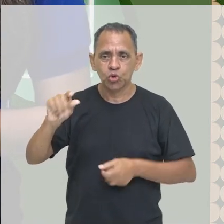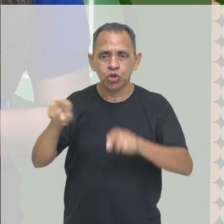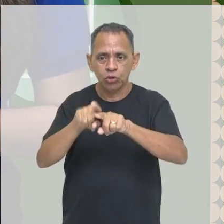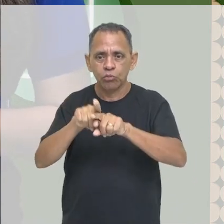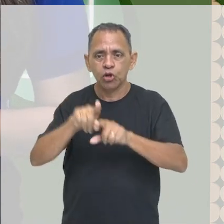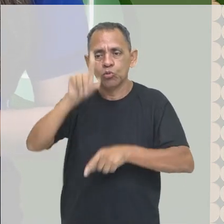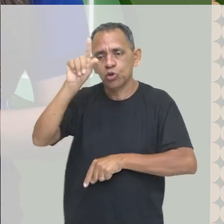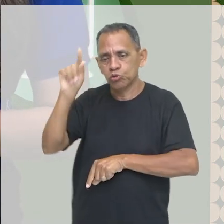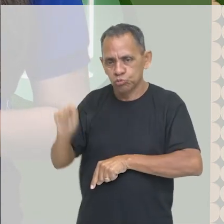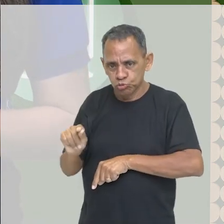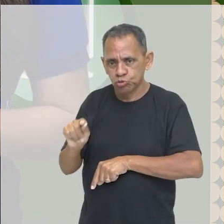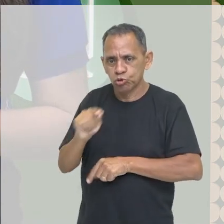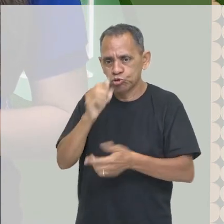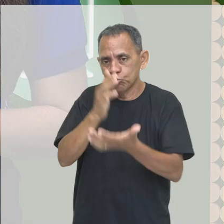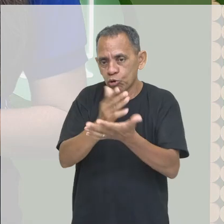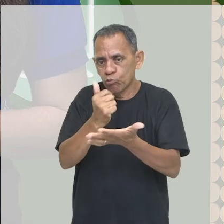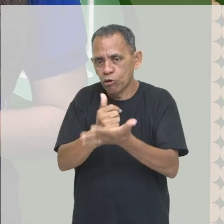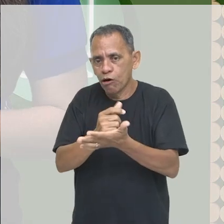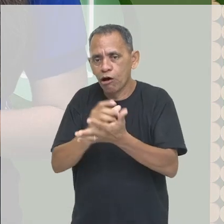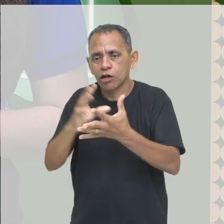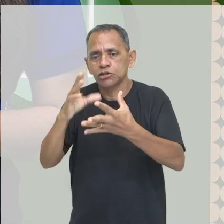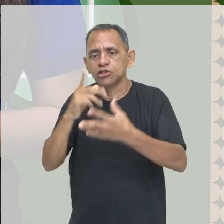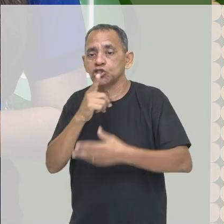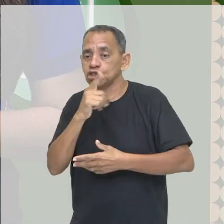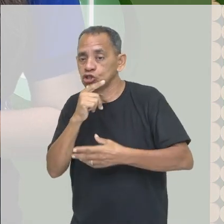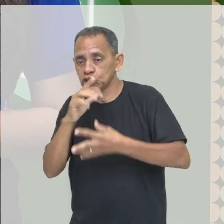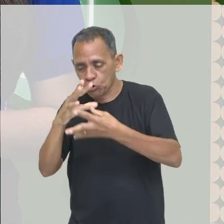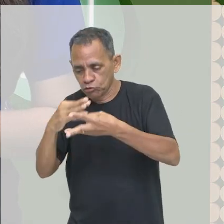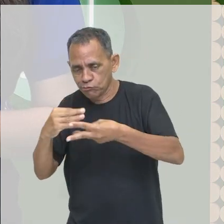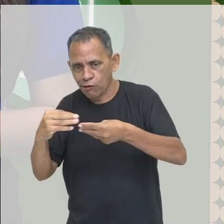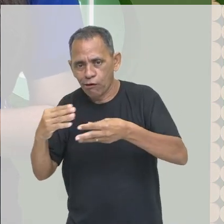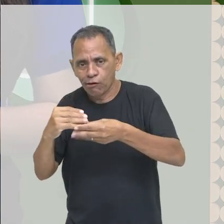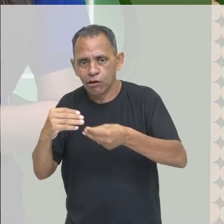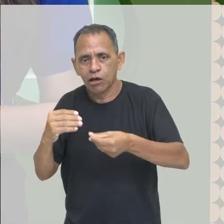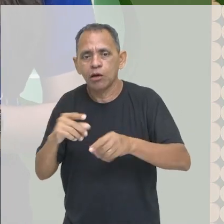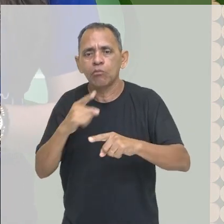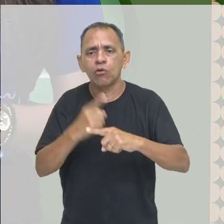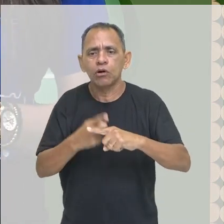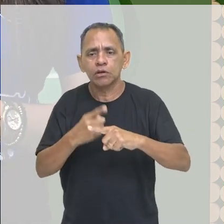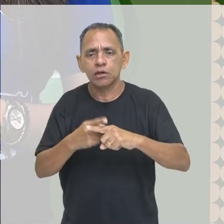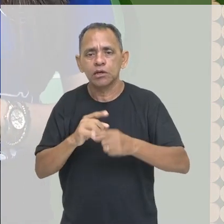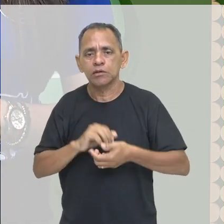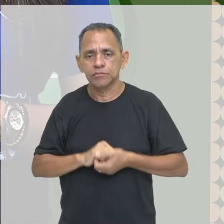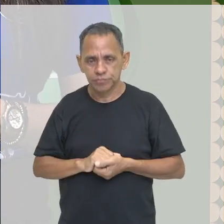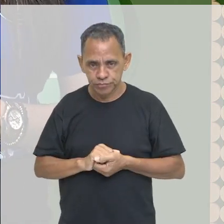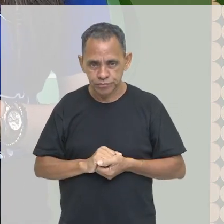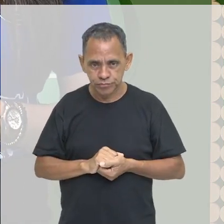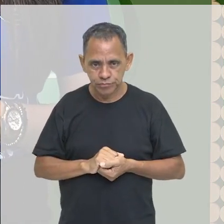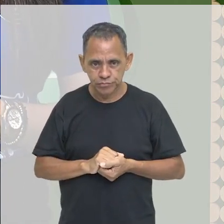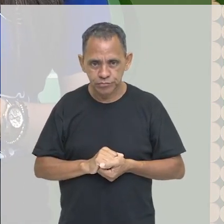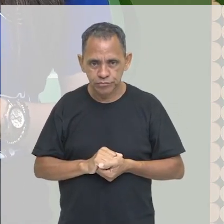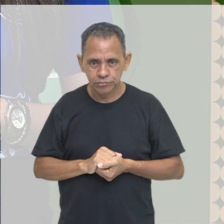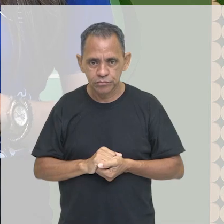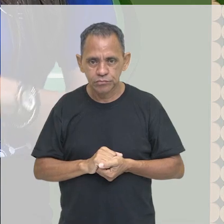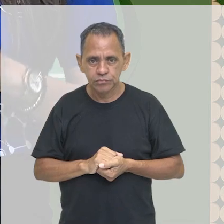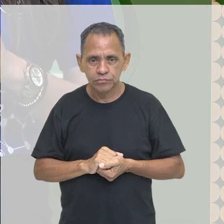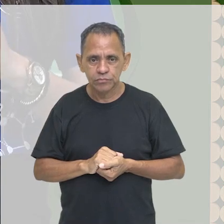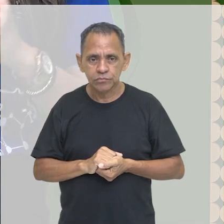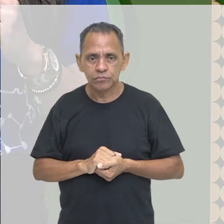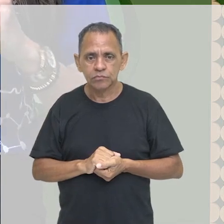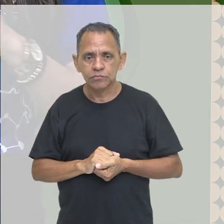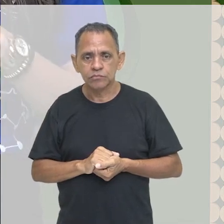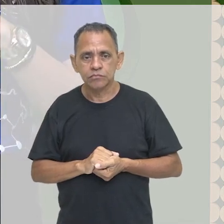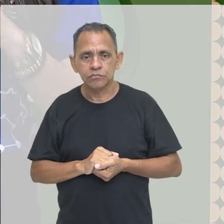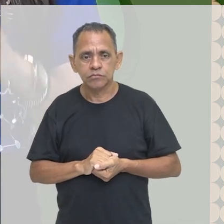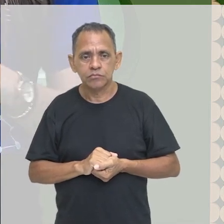o solvente passou do meio menos concentrado para o meio mais concentrado,